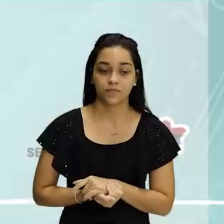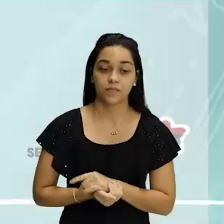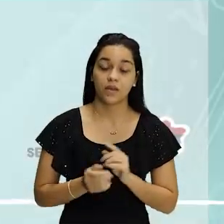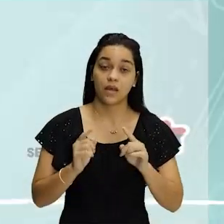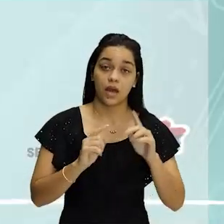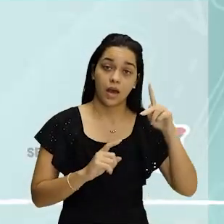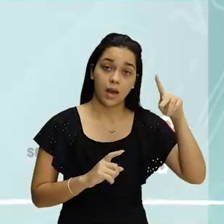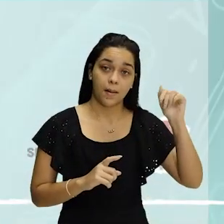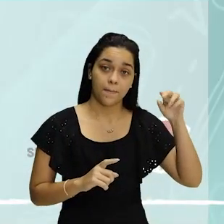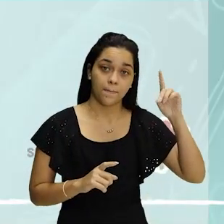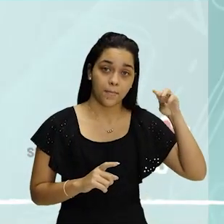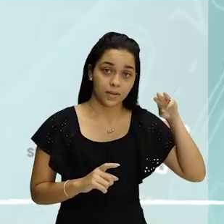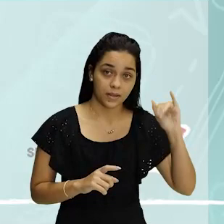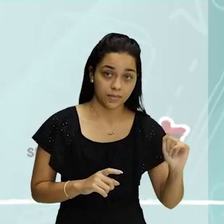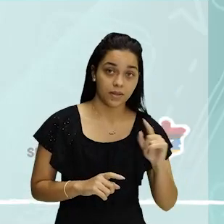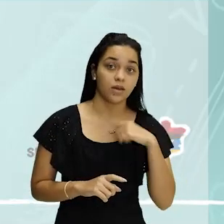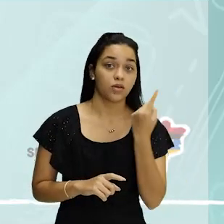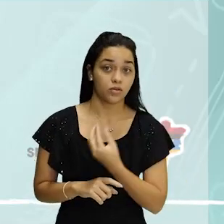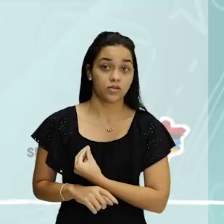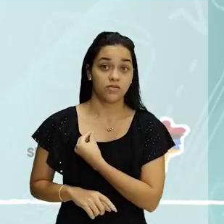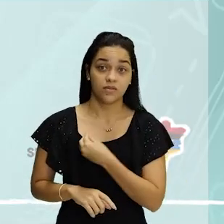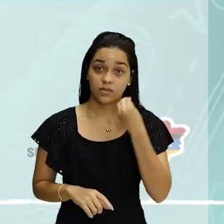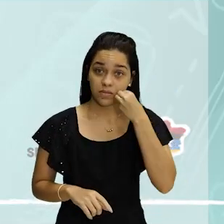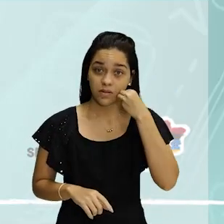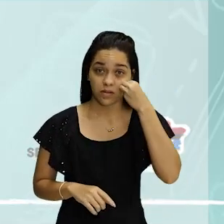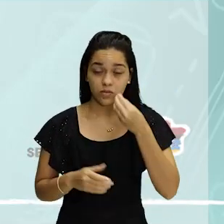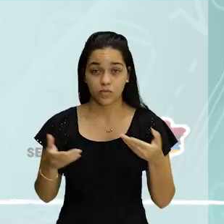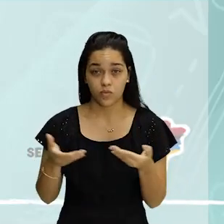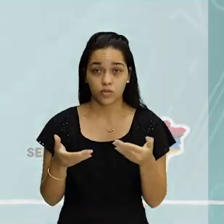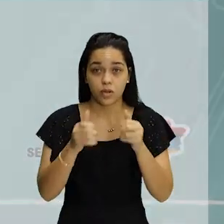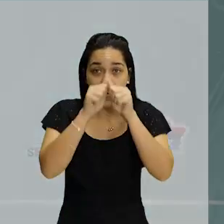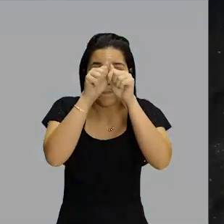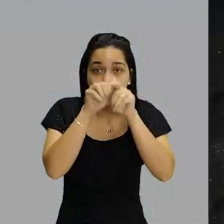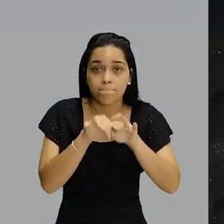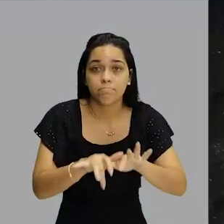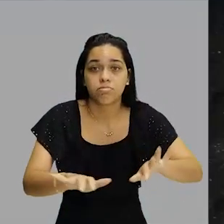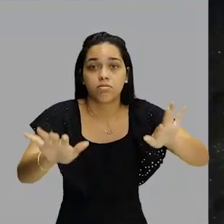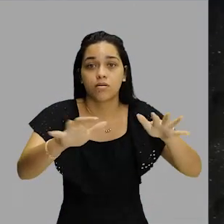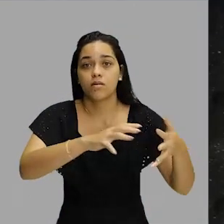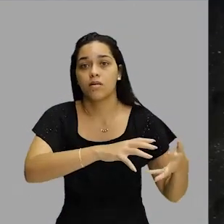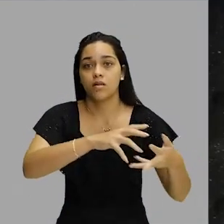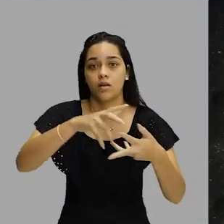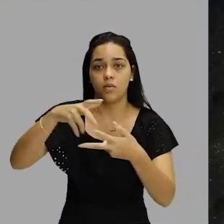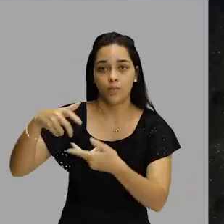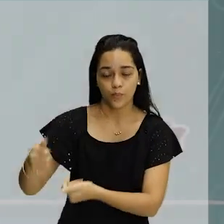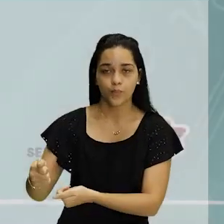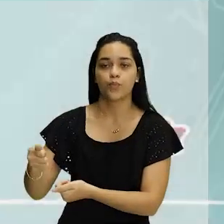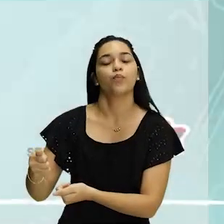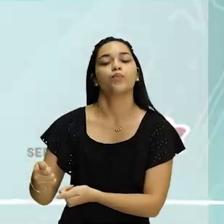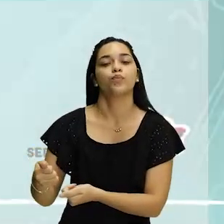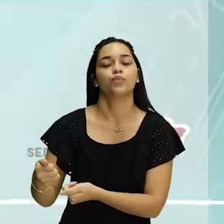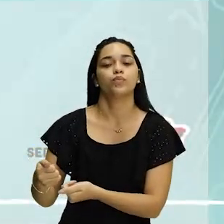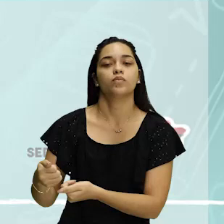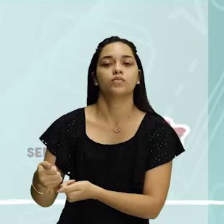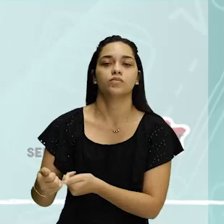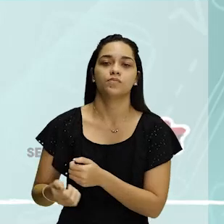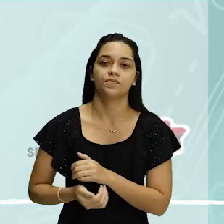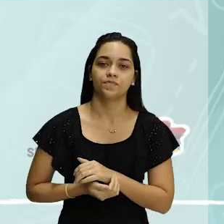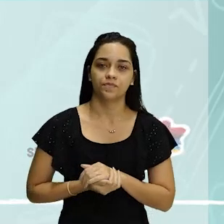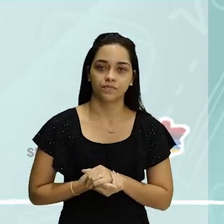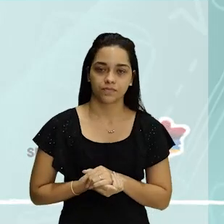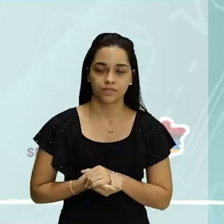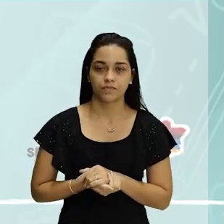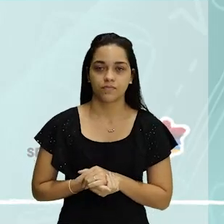no caso da pandemia, que é o que nós estamos vivendo atualmente, enquanto nós estamos gravando essa aula aqui, a pandemia é quando